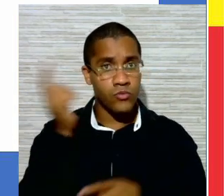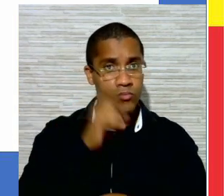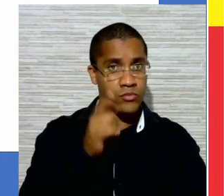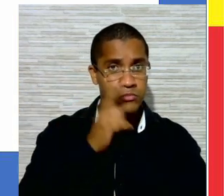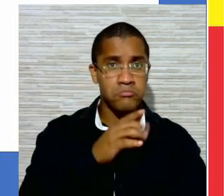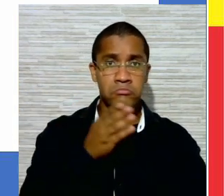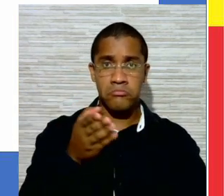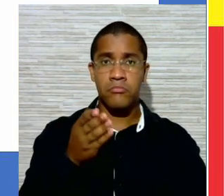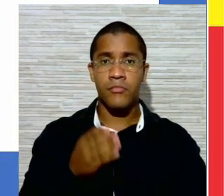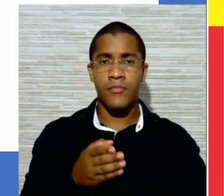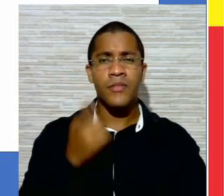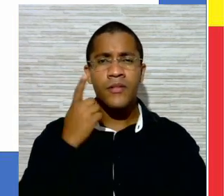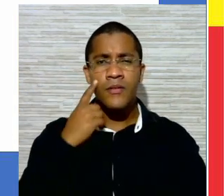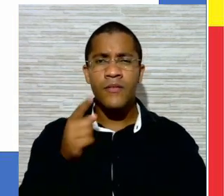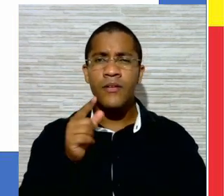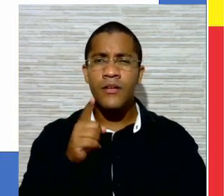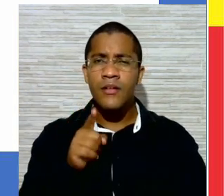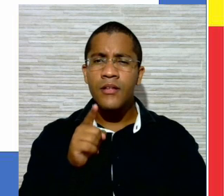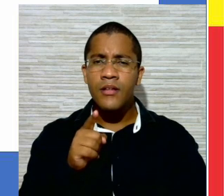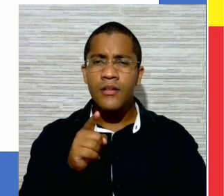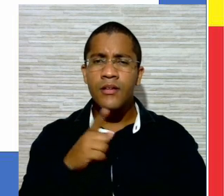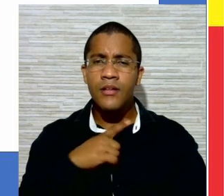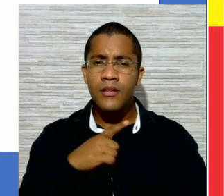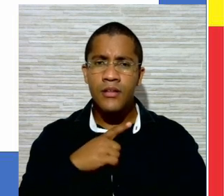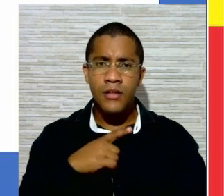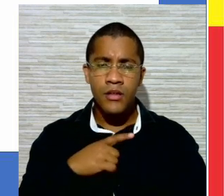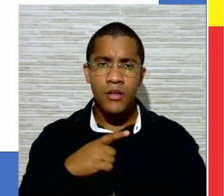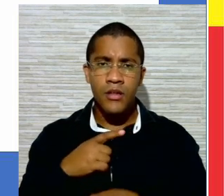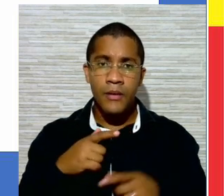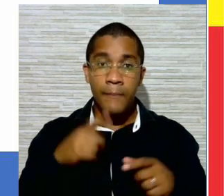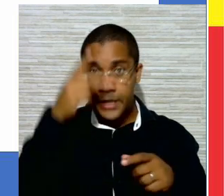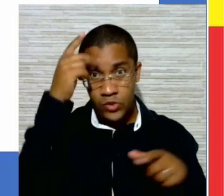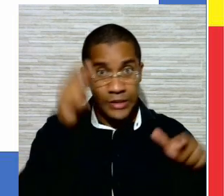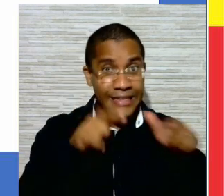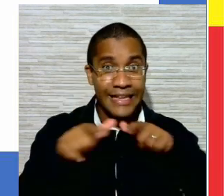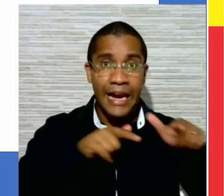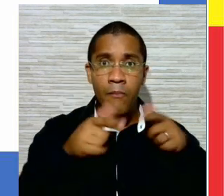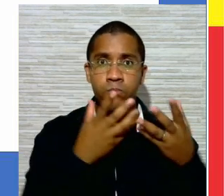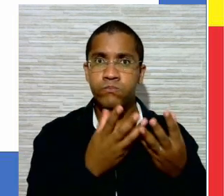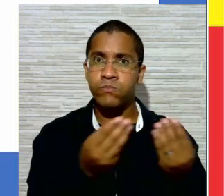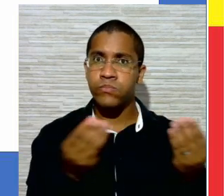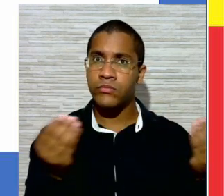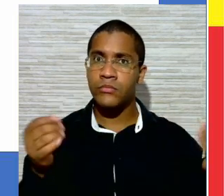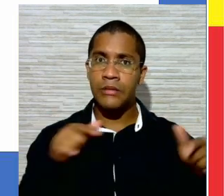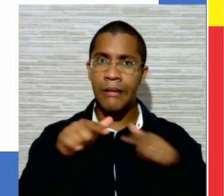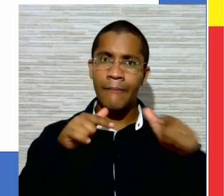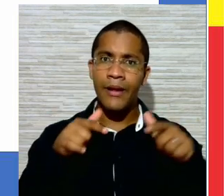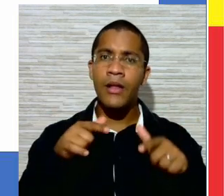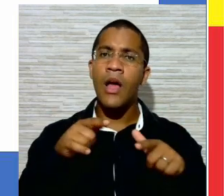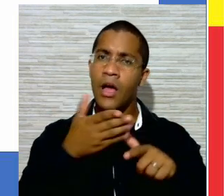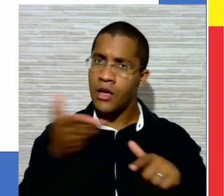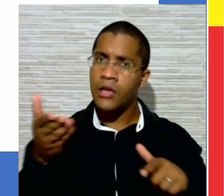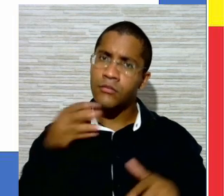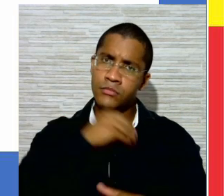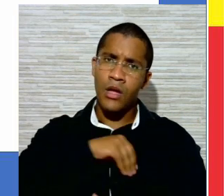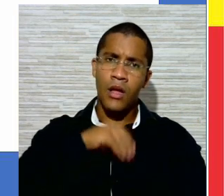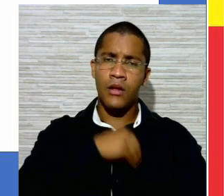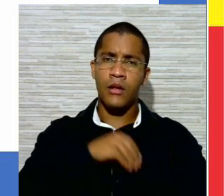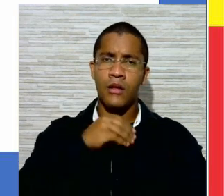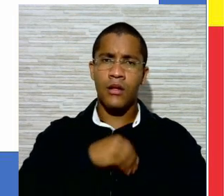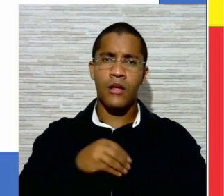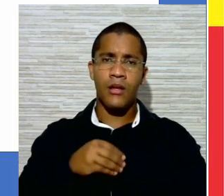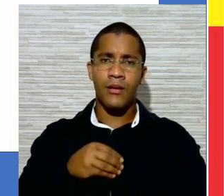Nessa plataforma, gente, eu quero que vocês prestem atenção que existem aí uma quantidade enorme de trabalhadores, tá? Pessoas que vão receber algum tipo